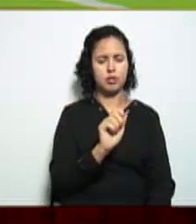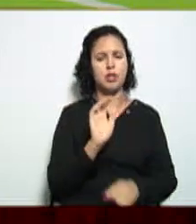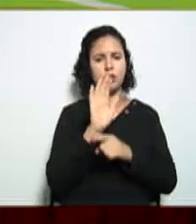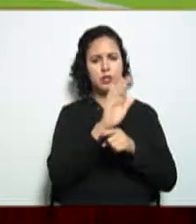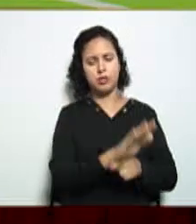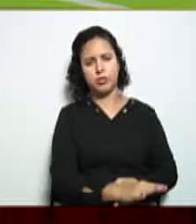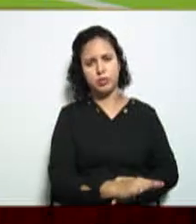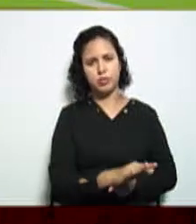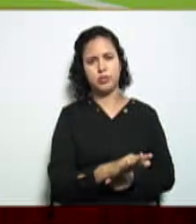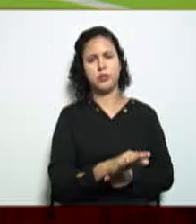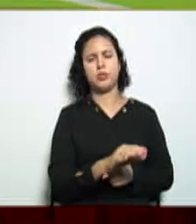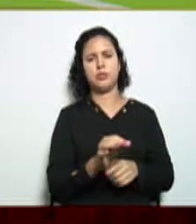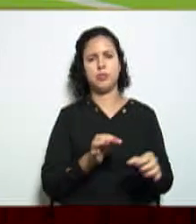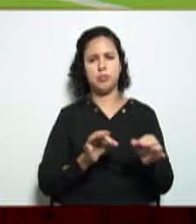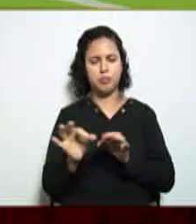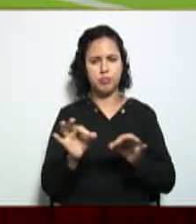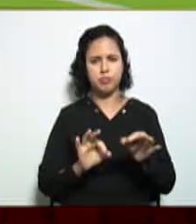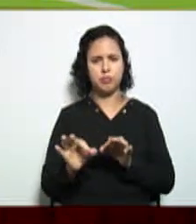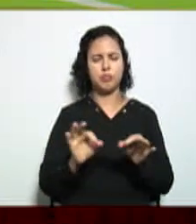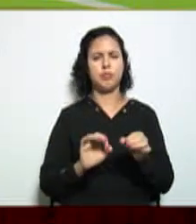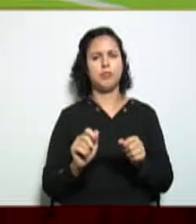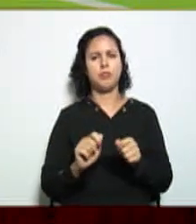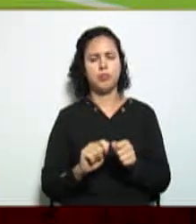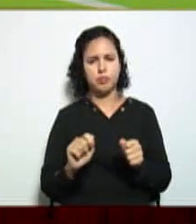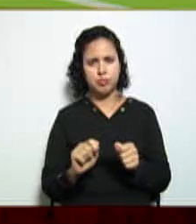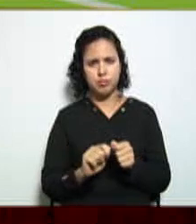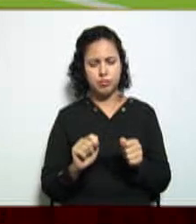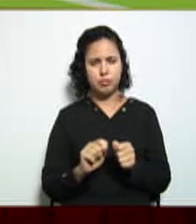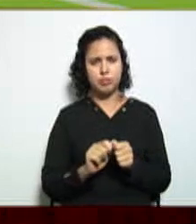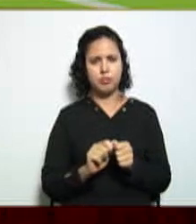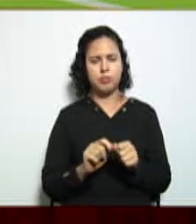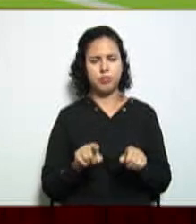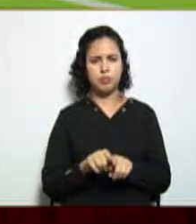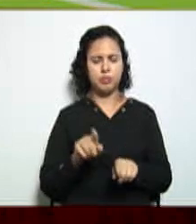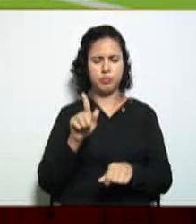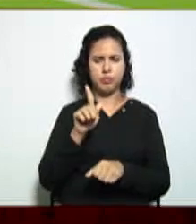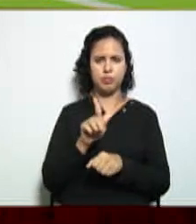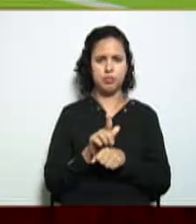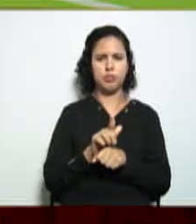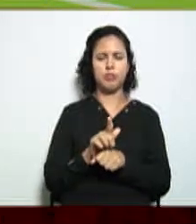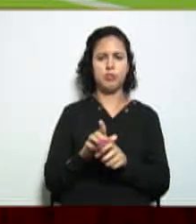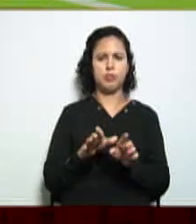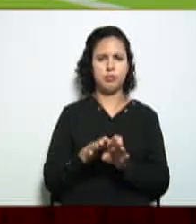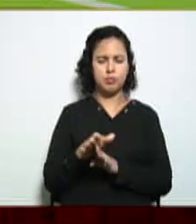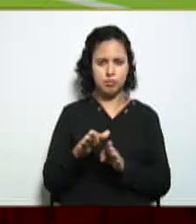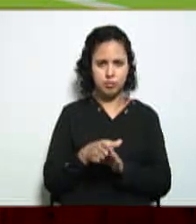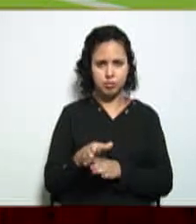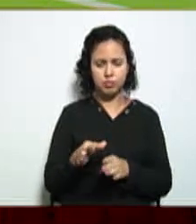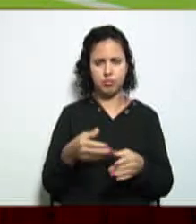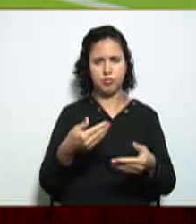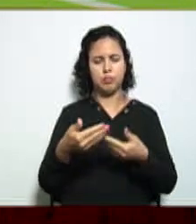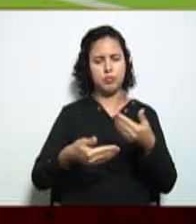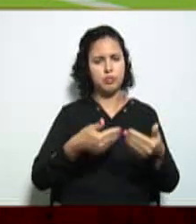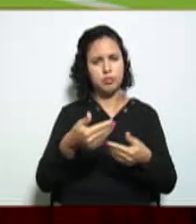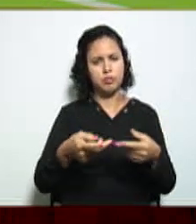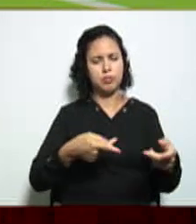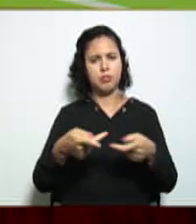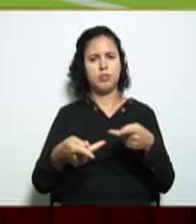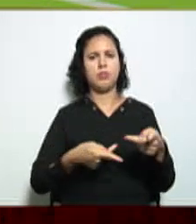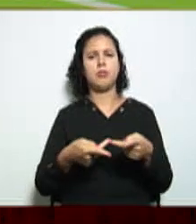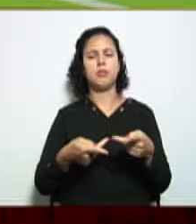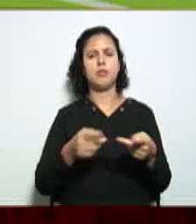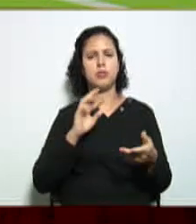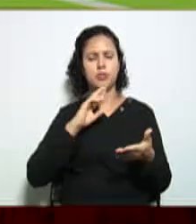Ajuda sim, ajuda no planejamento, na execução, na gestão, na orientação e elaboração dos projetos. Então,